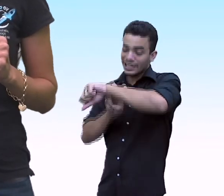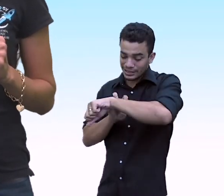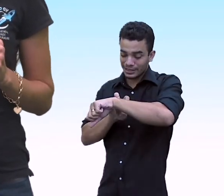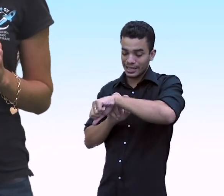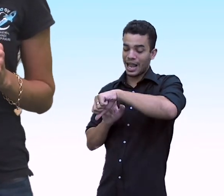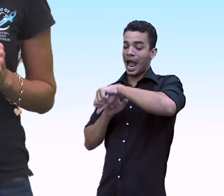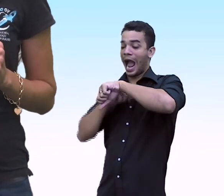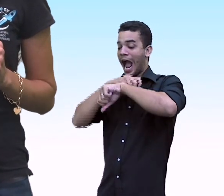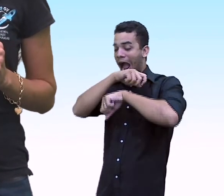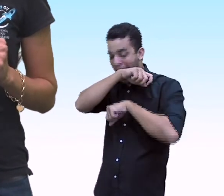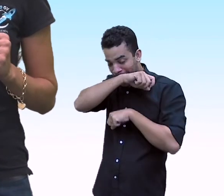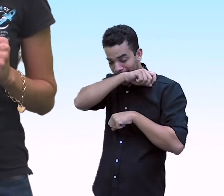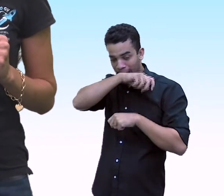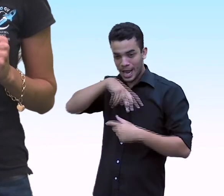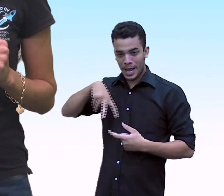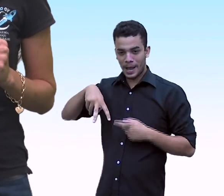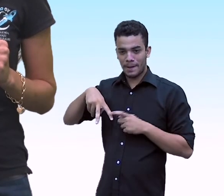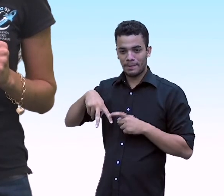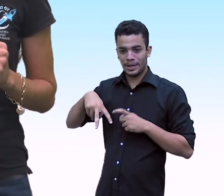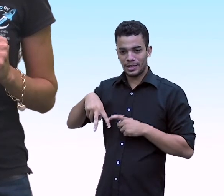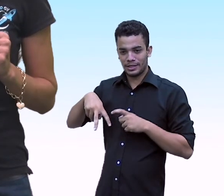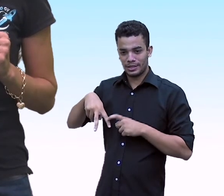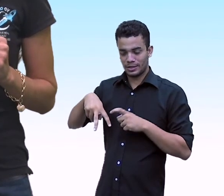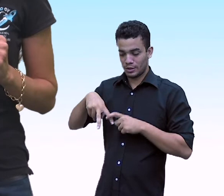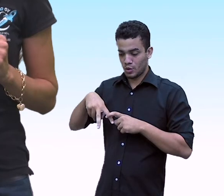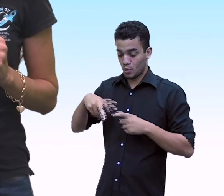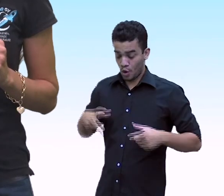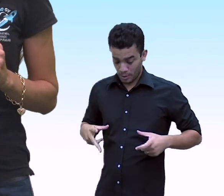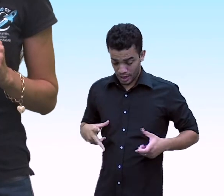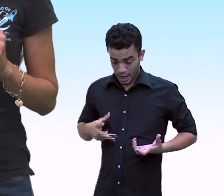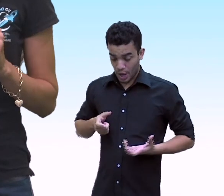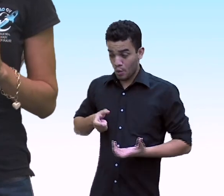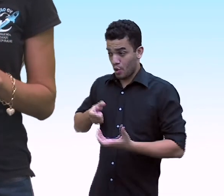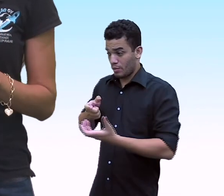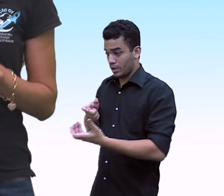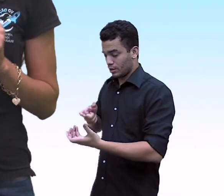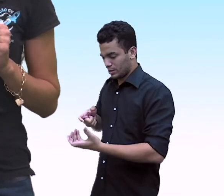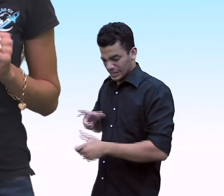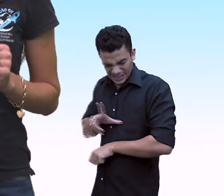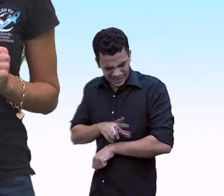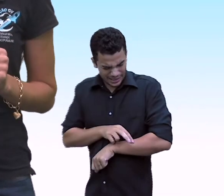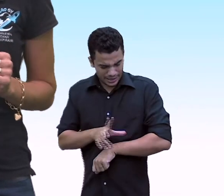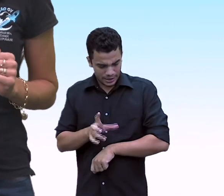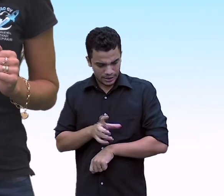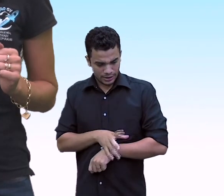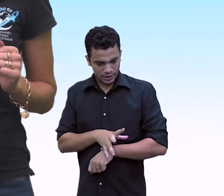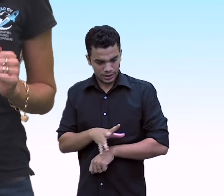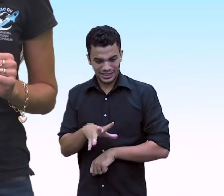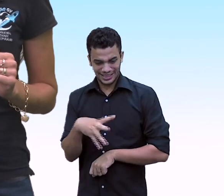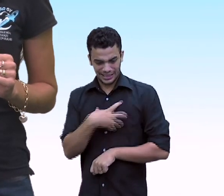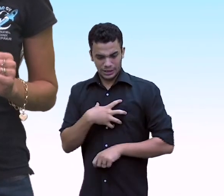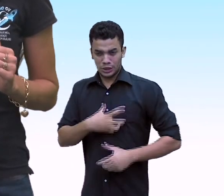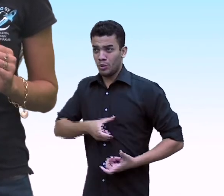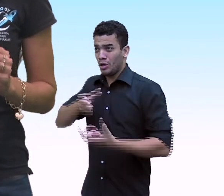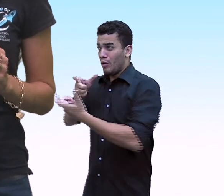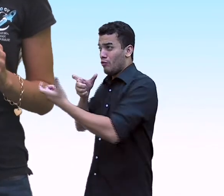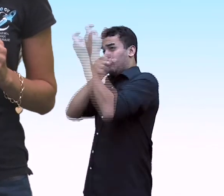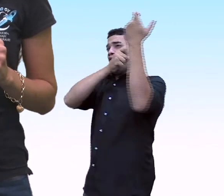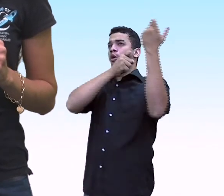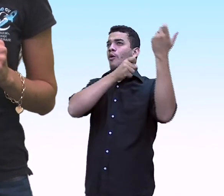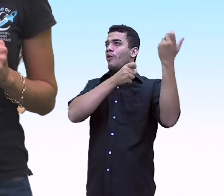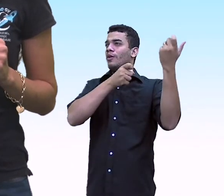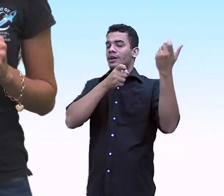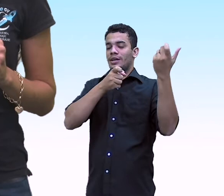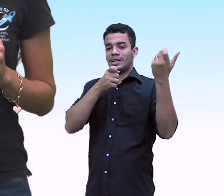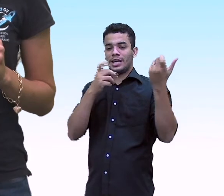do caçador. Com a picada, ele se assustou e errou o tiro. A pomba,